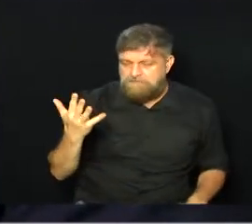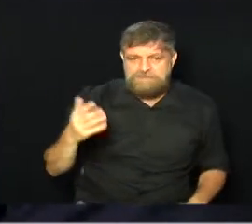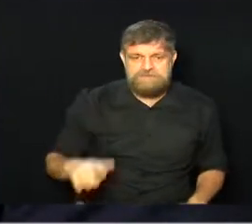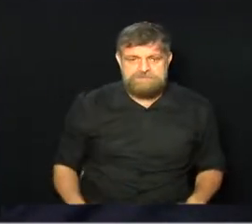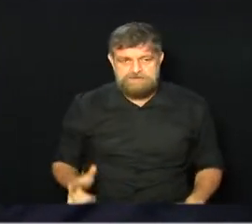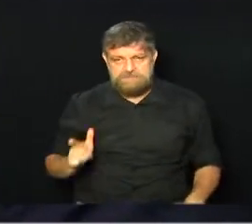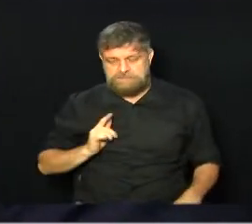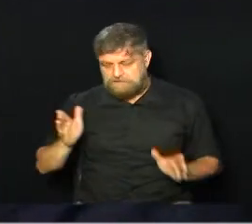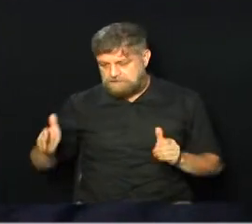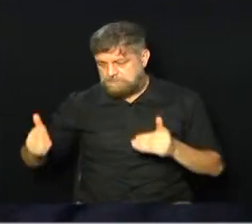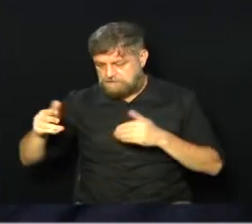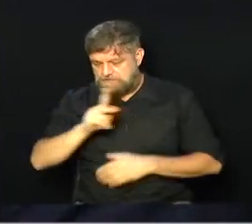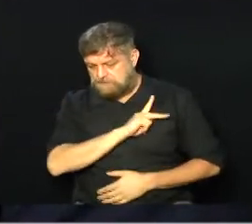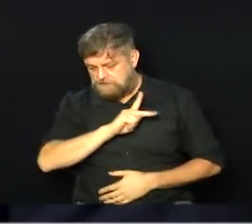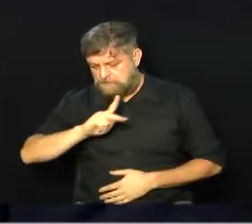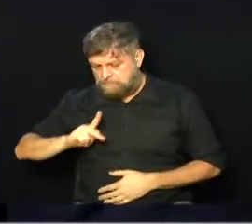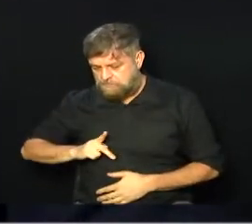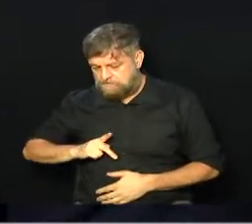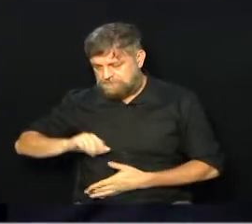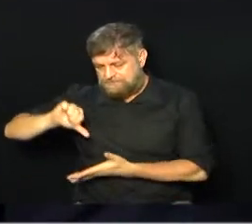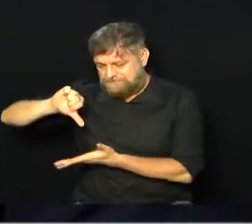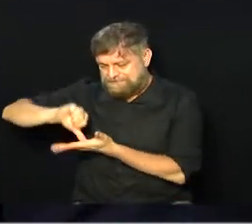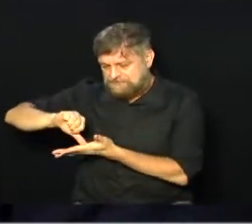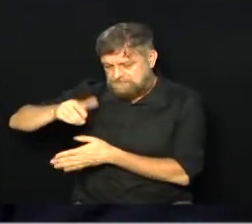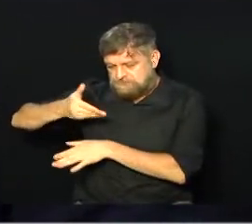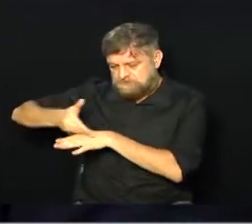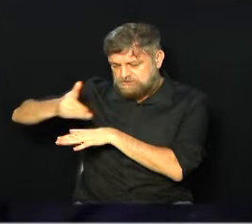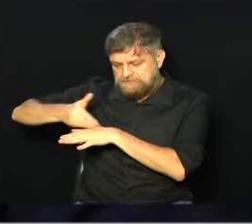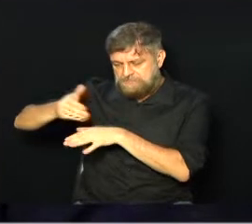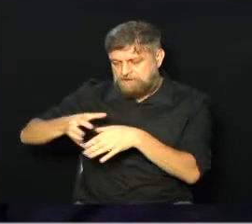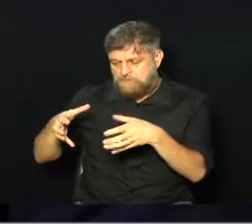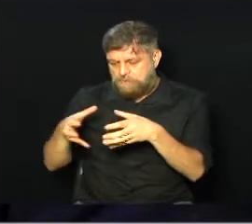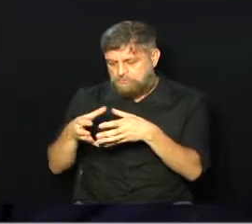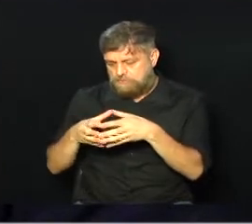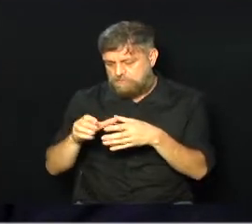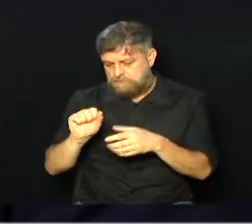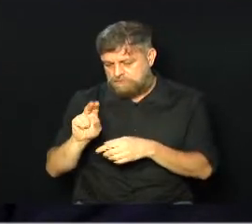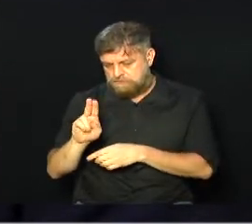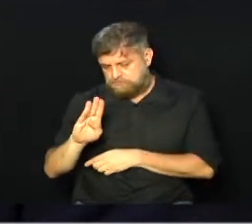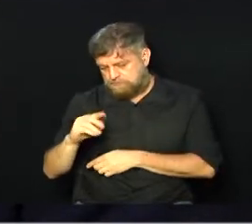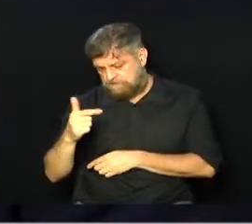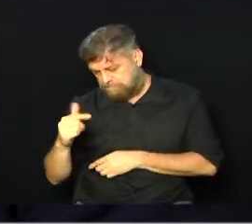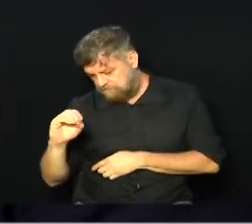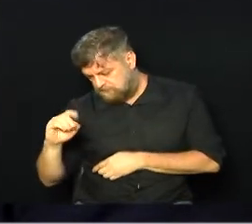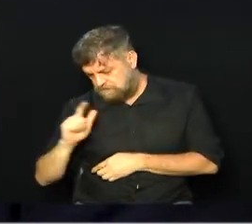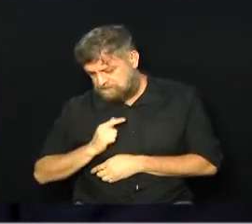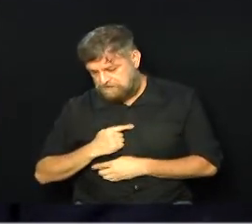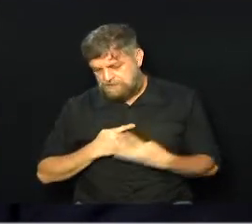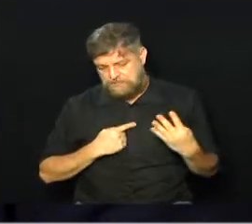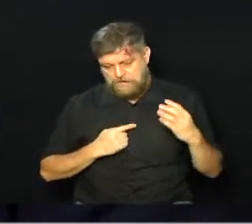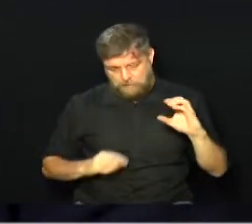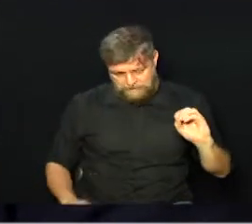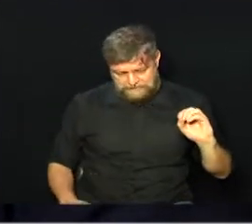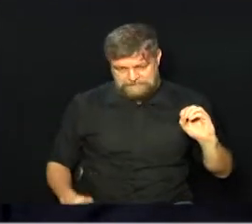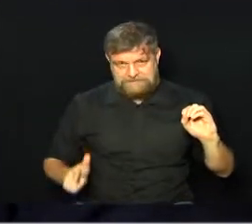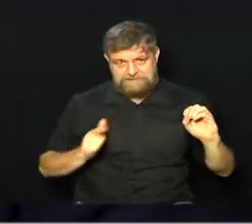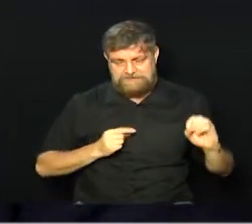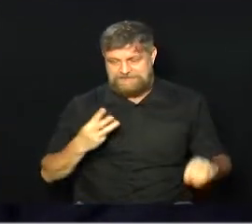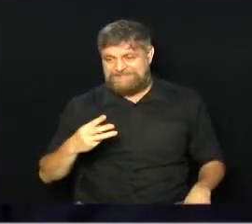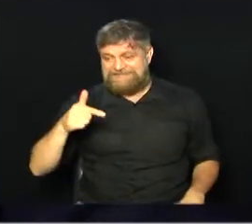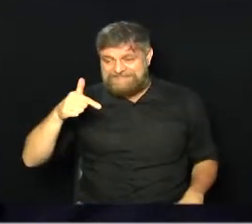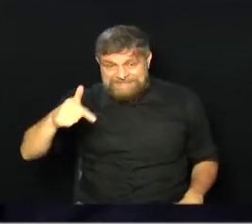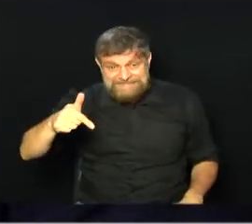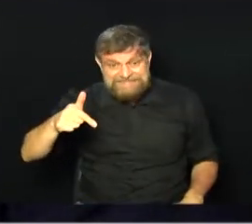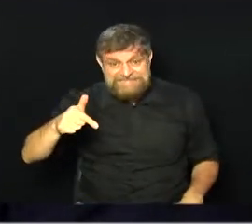concentração nossa da Ponte, no nosso CT, a gente tem, no sub-20, de 40 atletas, a gente tem 37 que são fora de